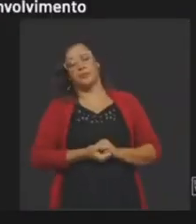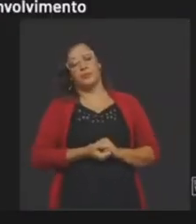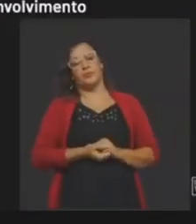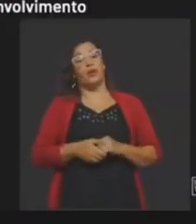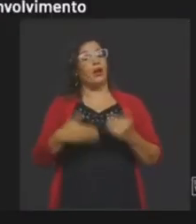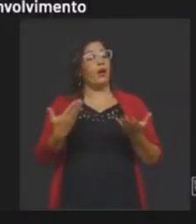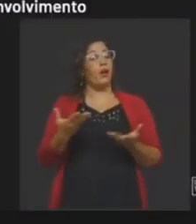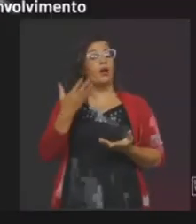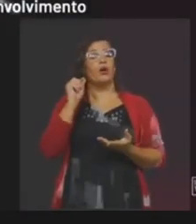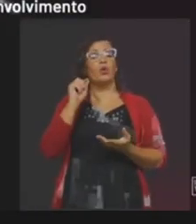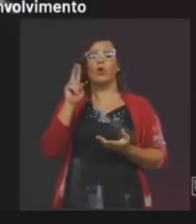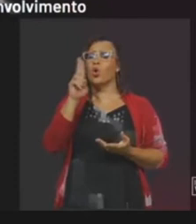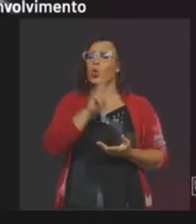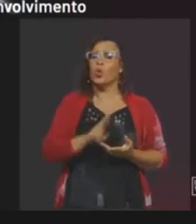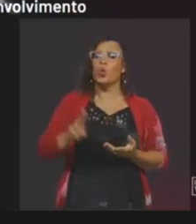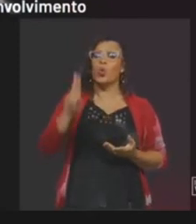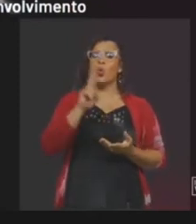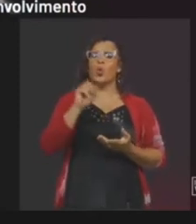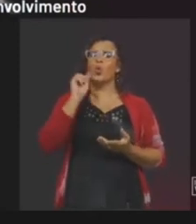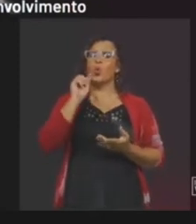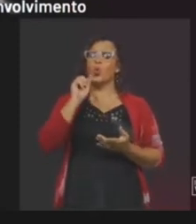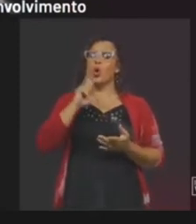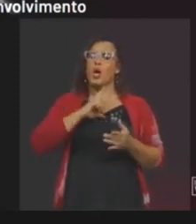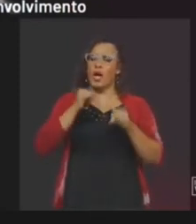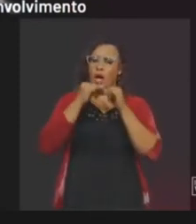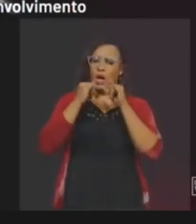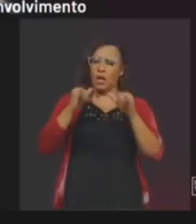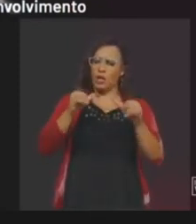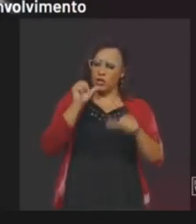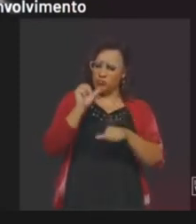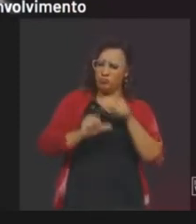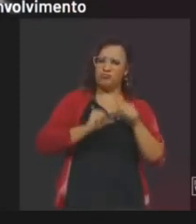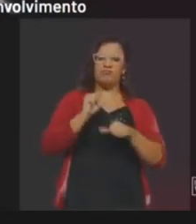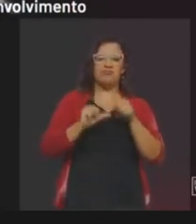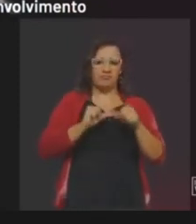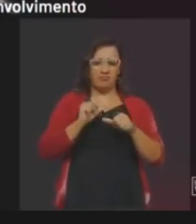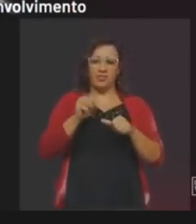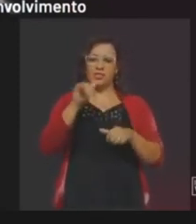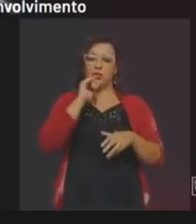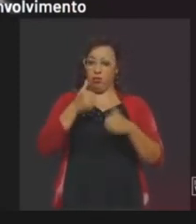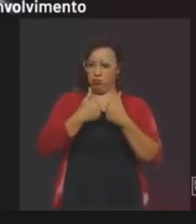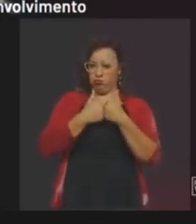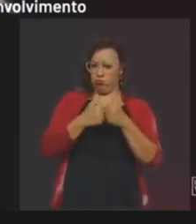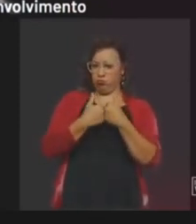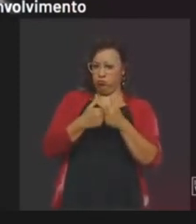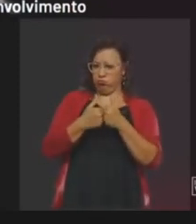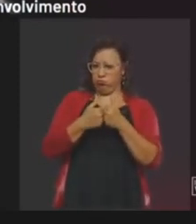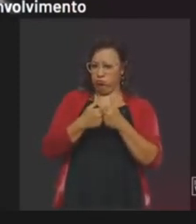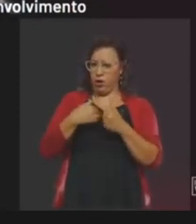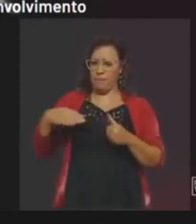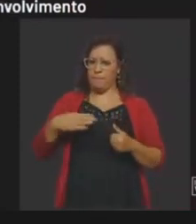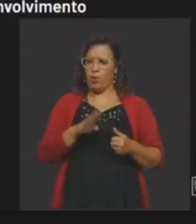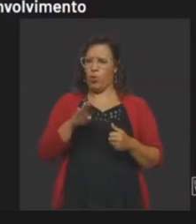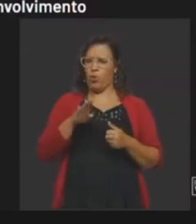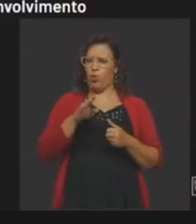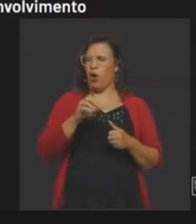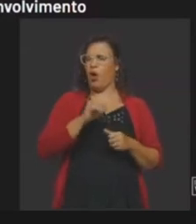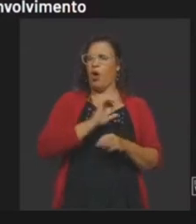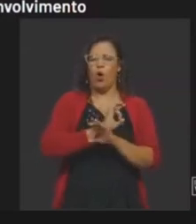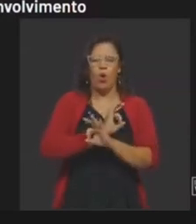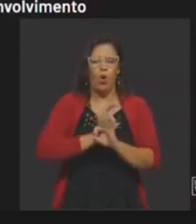solução é o uso de energia limpa e renovável nos transportes. Vai ser fundamental para esse